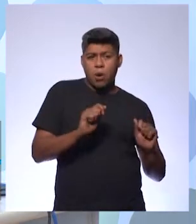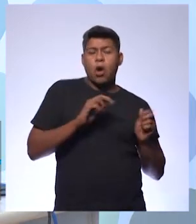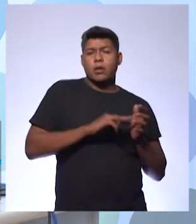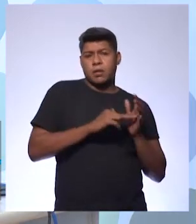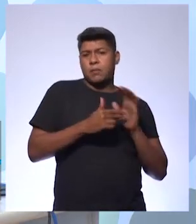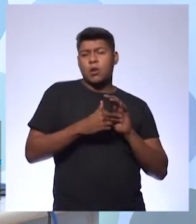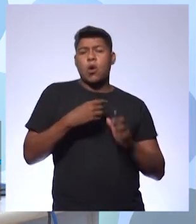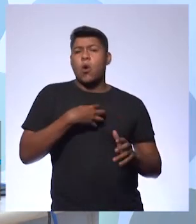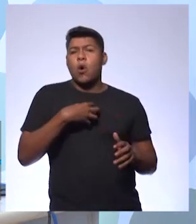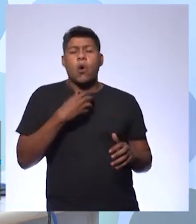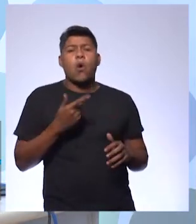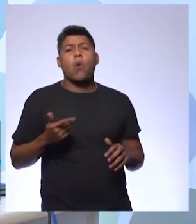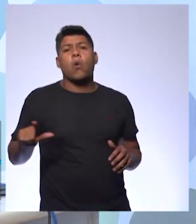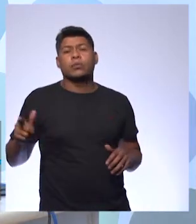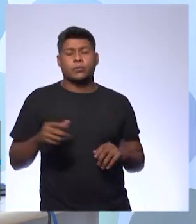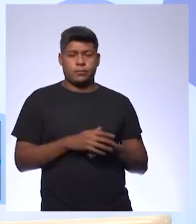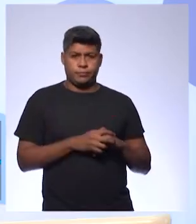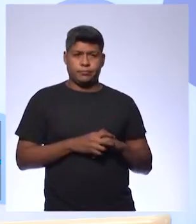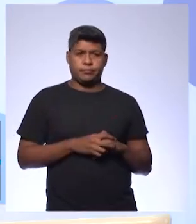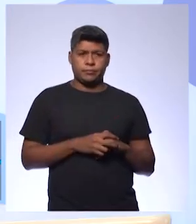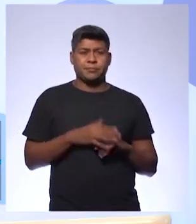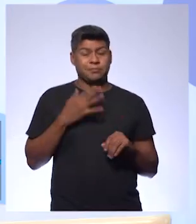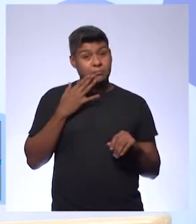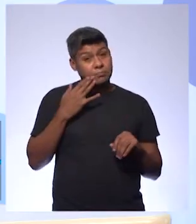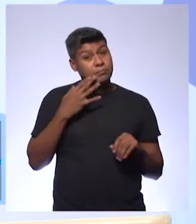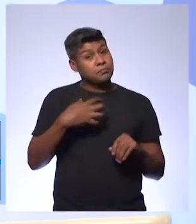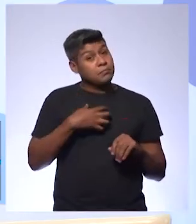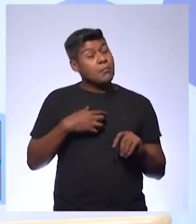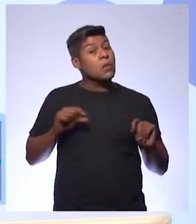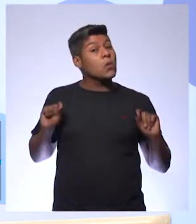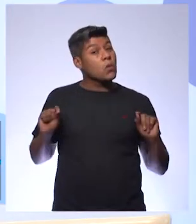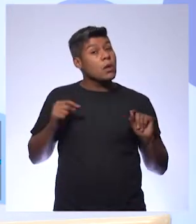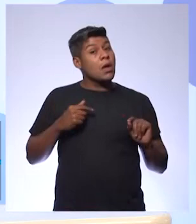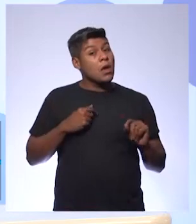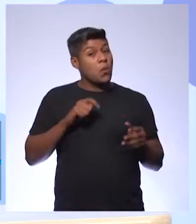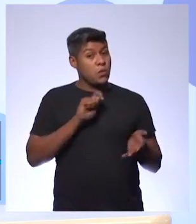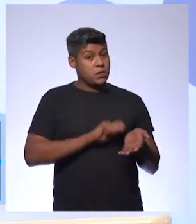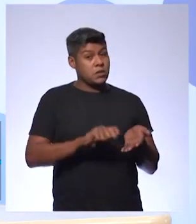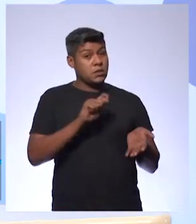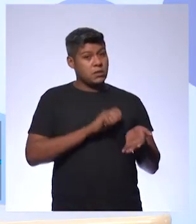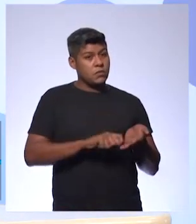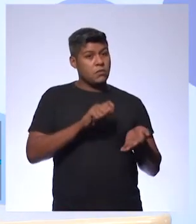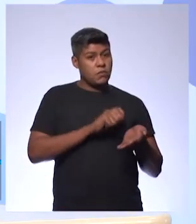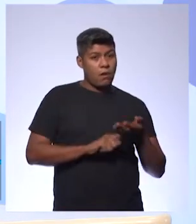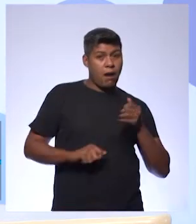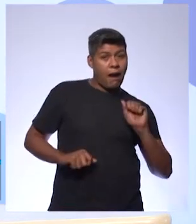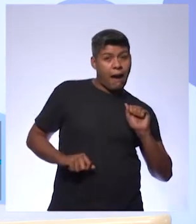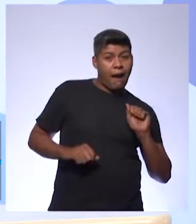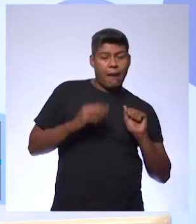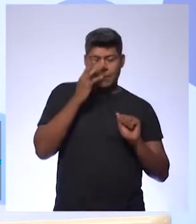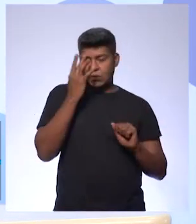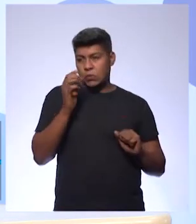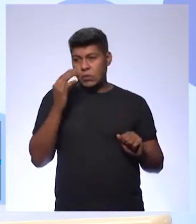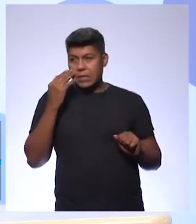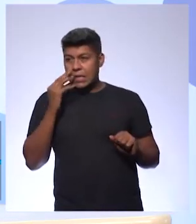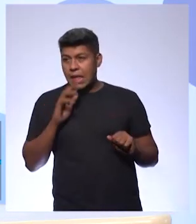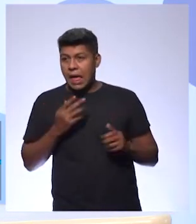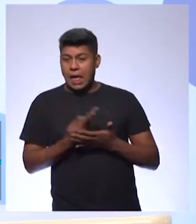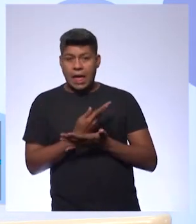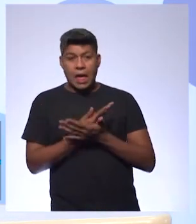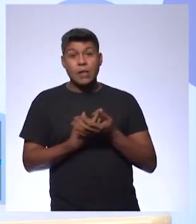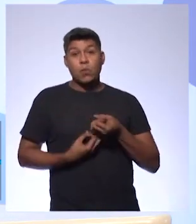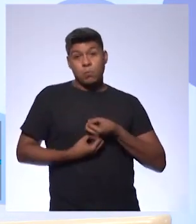interprete de uma outra forma. É isso, não é? Não significa também que eu vá escrever A e o outro entenda B. B, C, Né? D. O